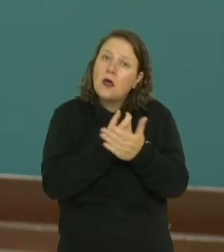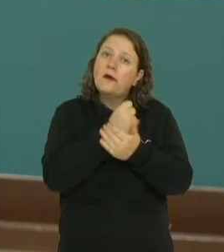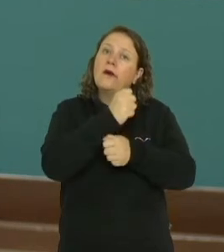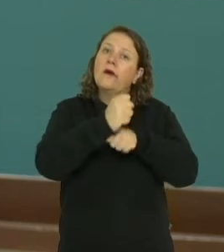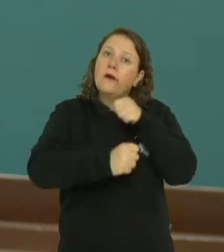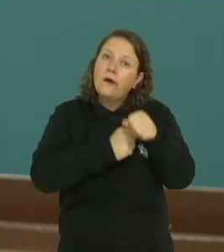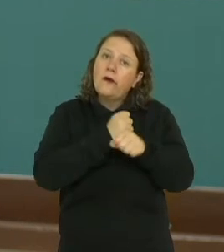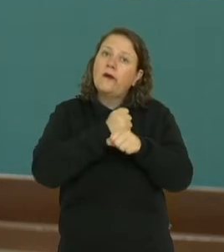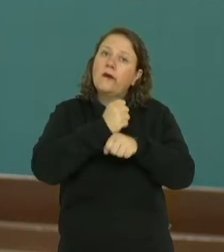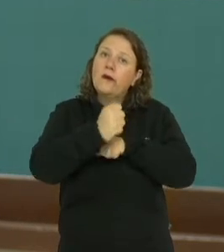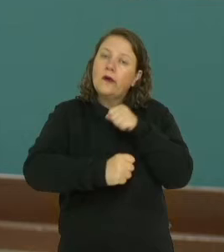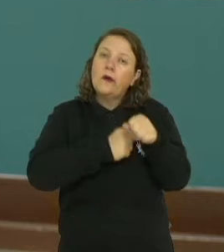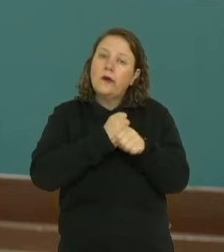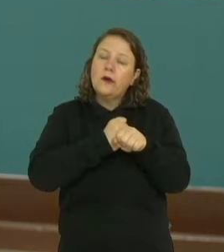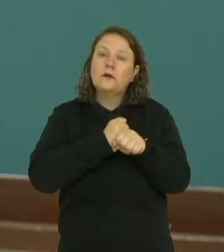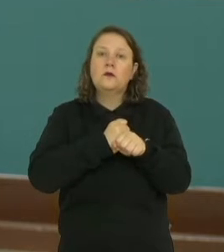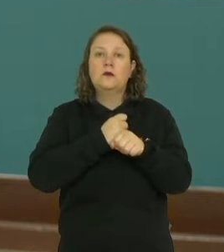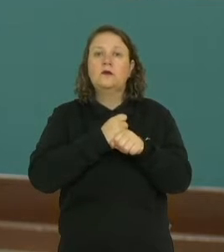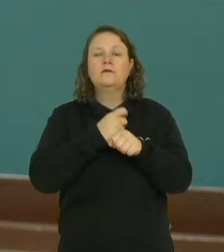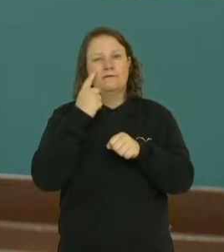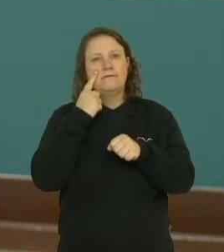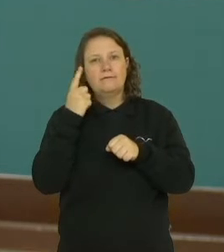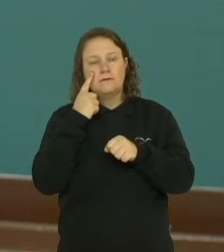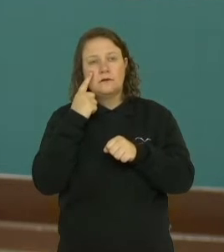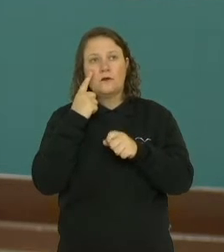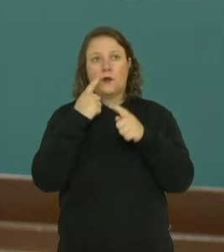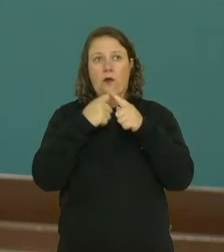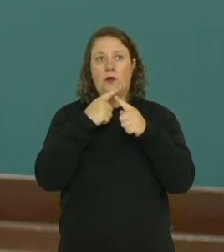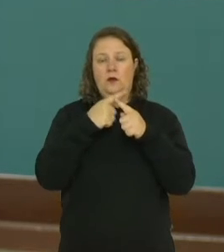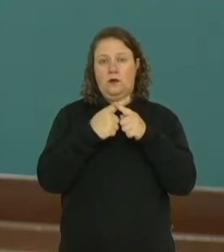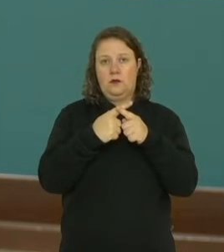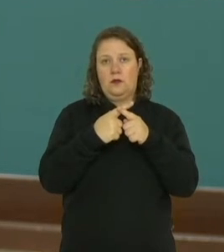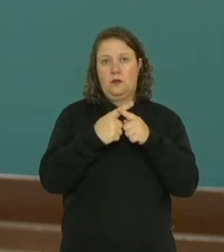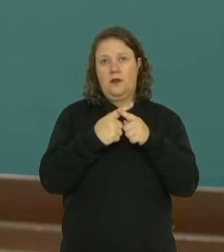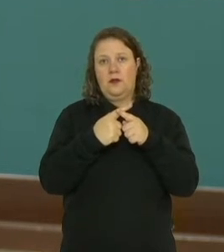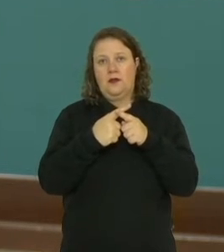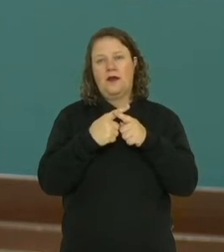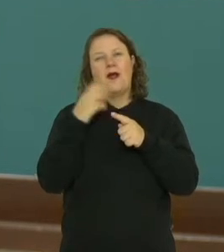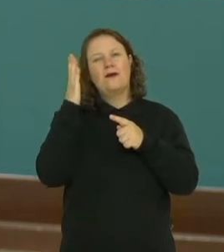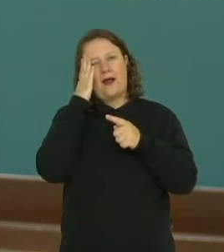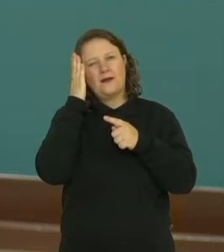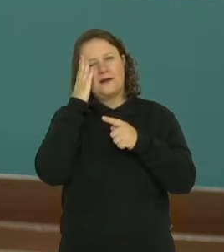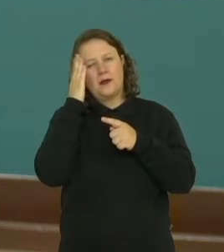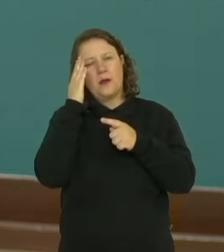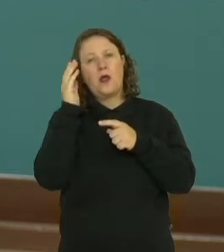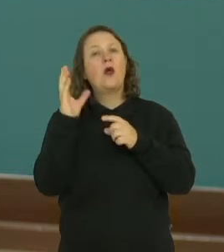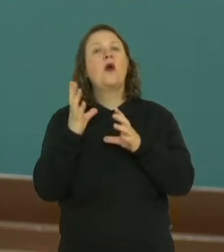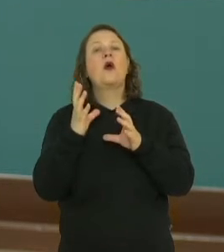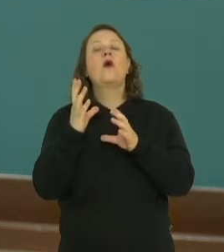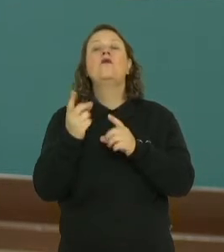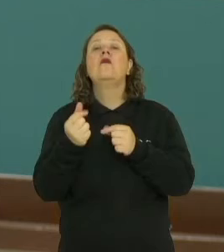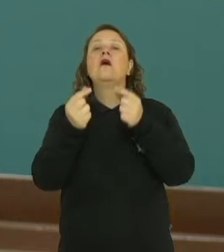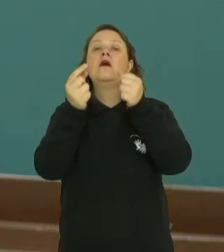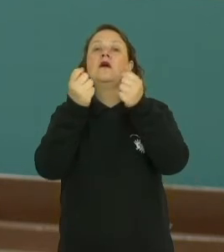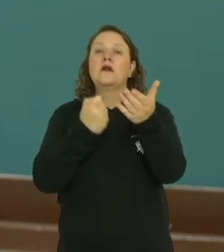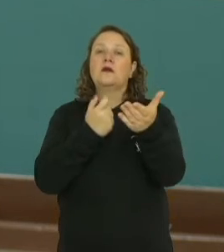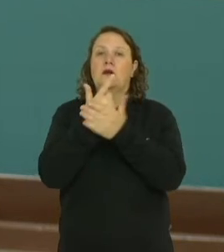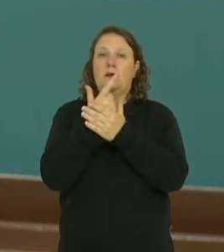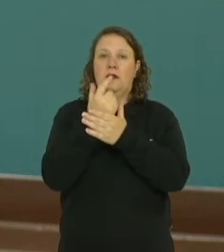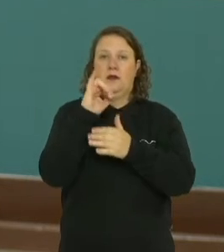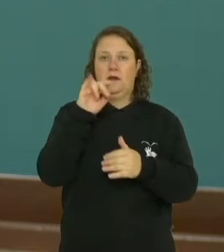veículo, faz essa multiplicação por 0,035, você vai saber quanto essa pessoa vai pagar de IPVA no próximo